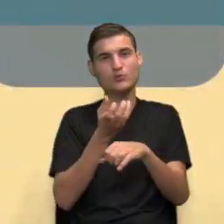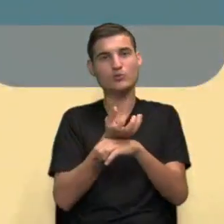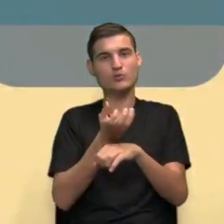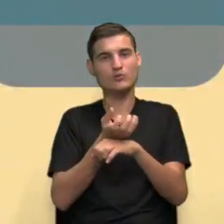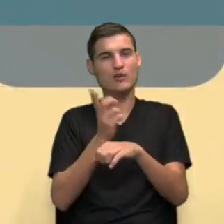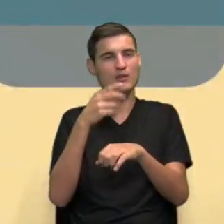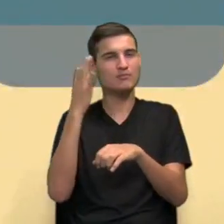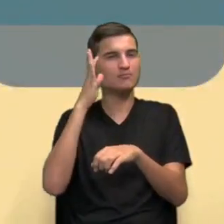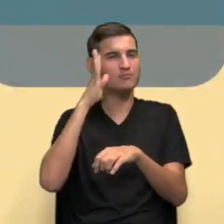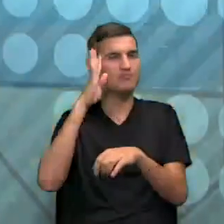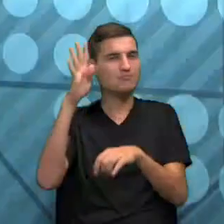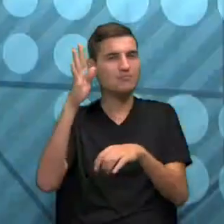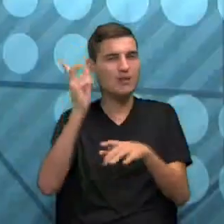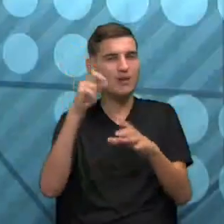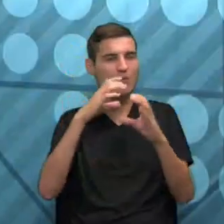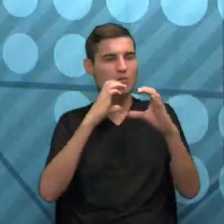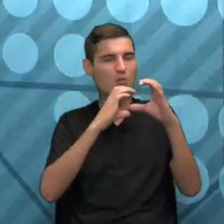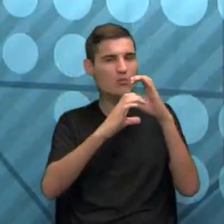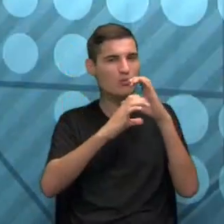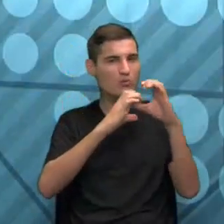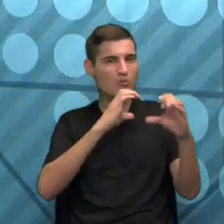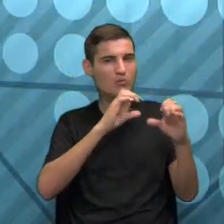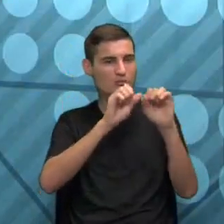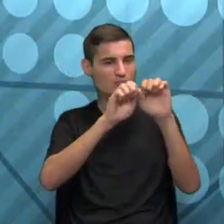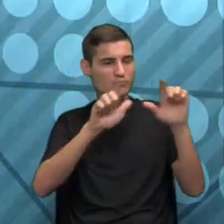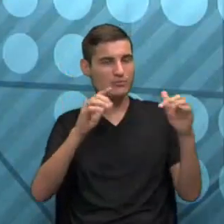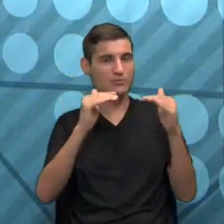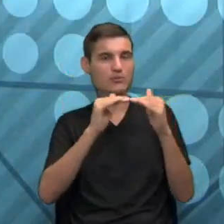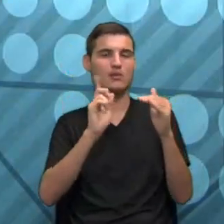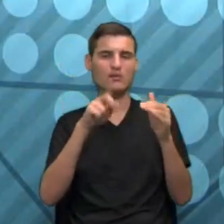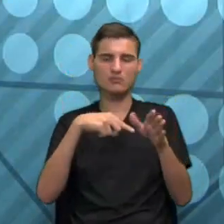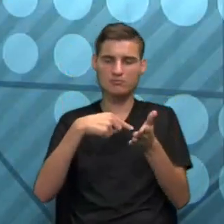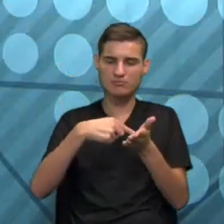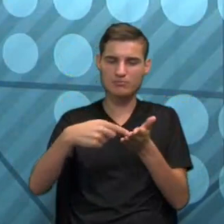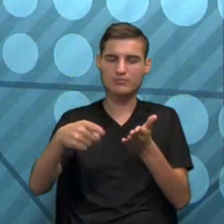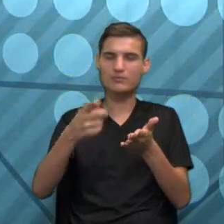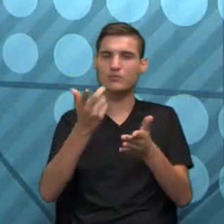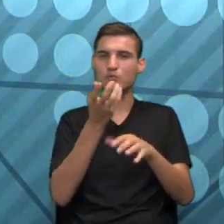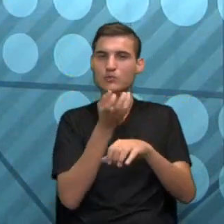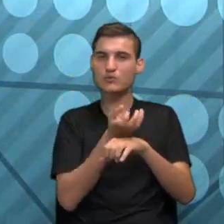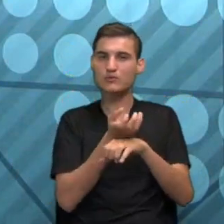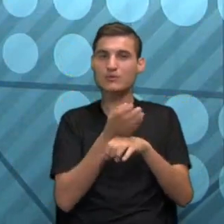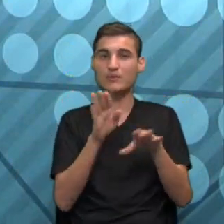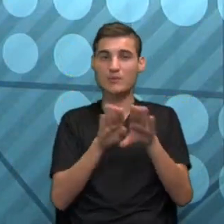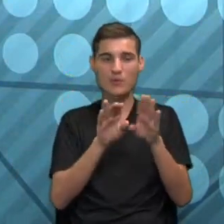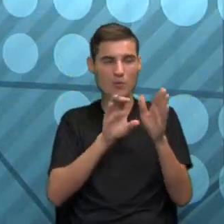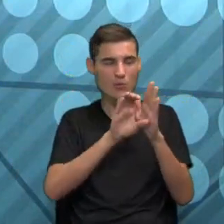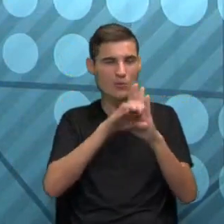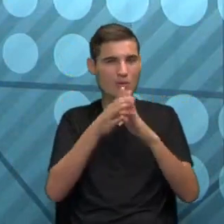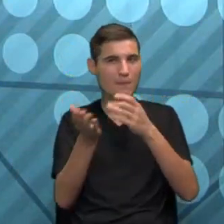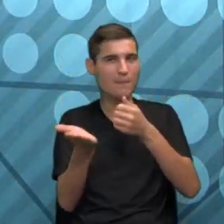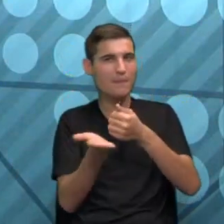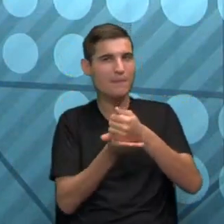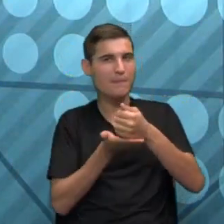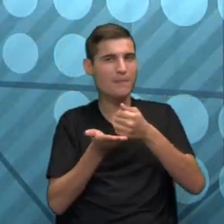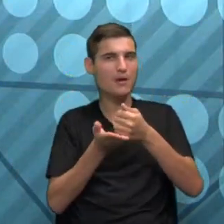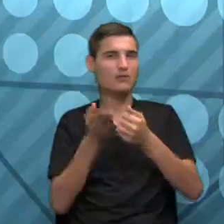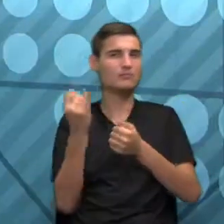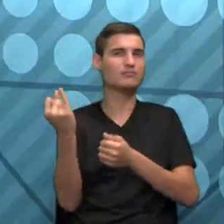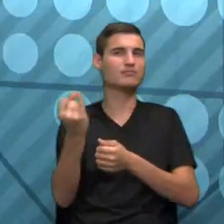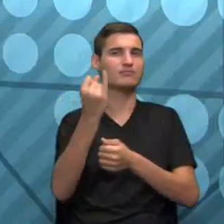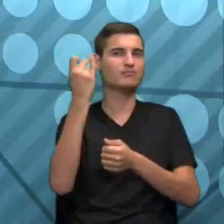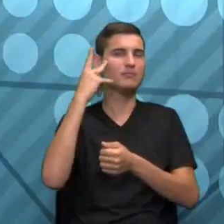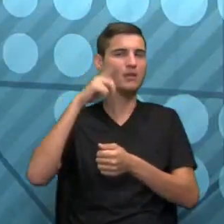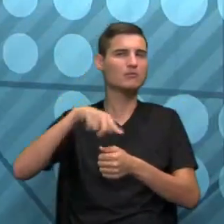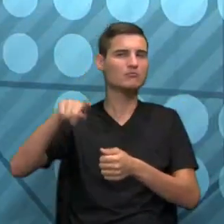de telecomunicações. Eu vou acompanhar você durante toda a disciplina, vou ensinar os conceitos básicos, os conceitos fundamentais para você